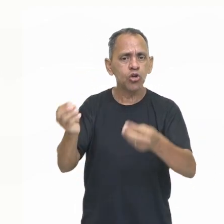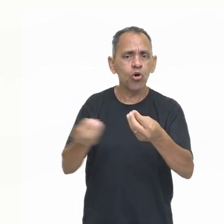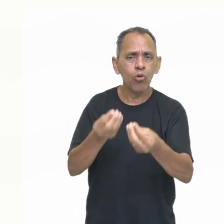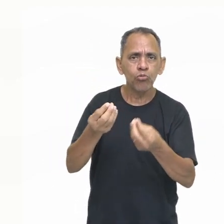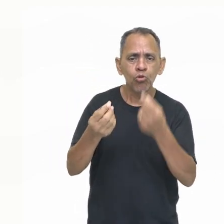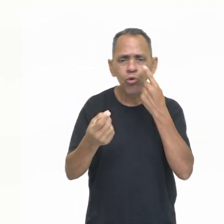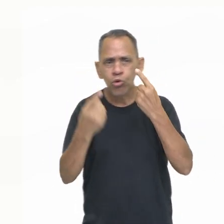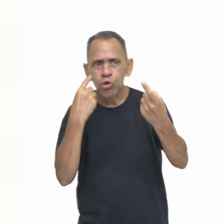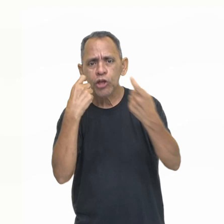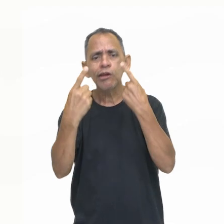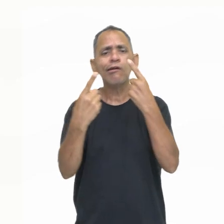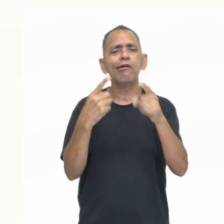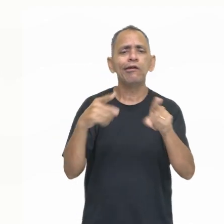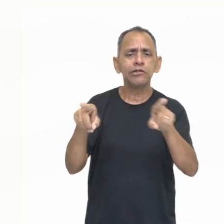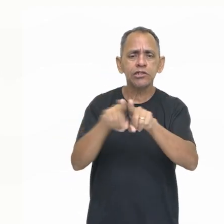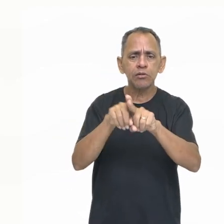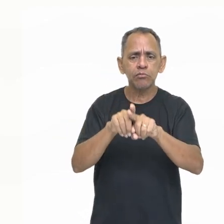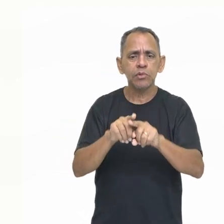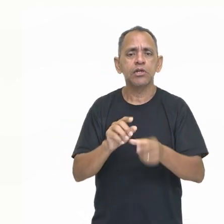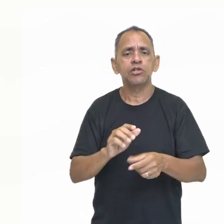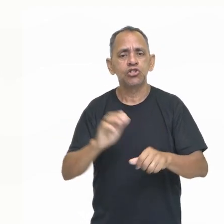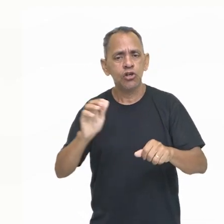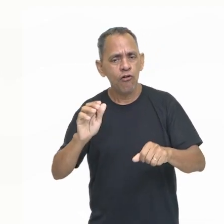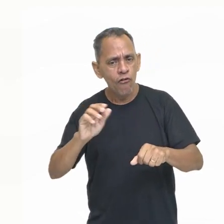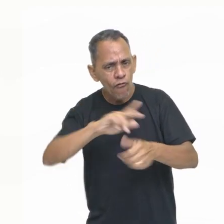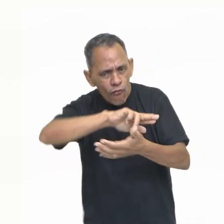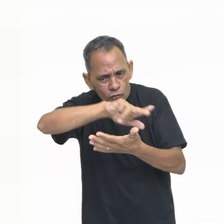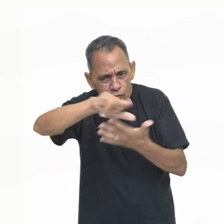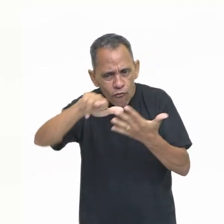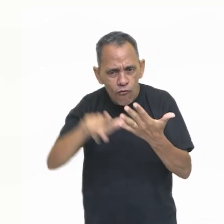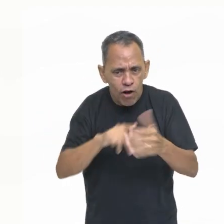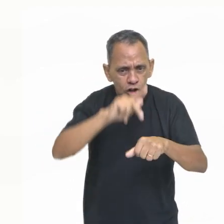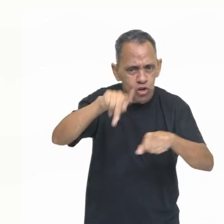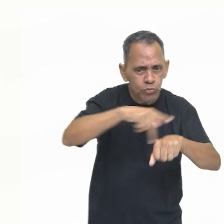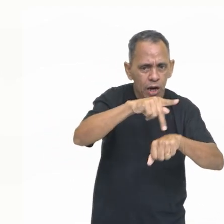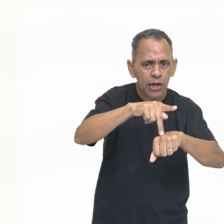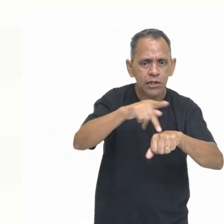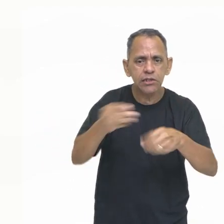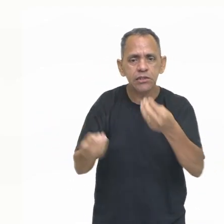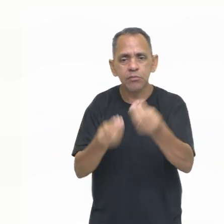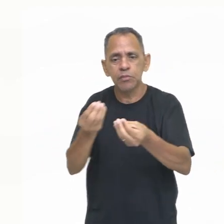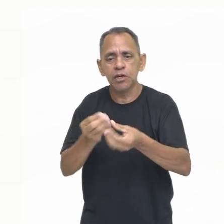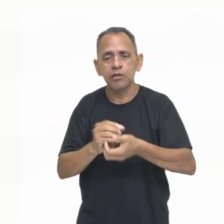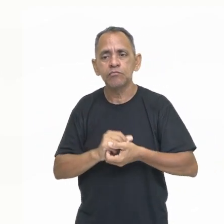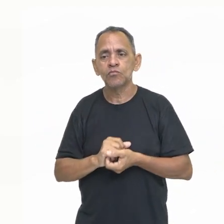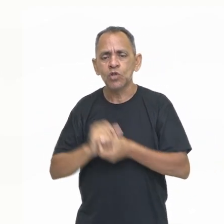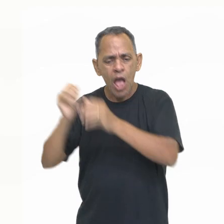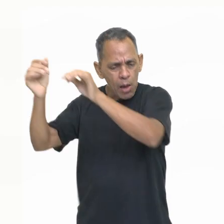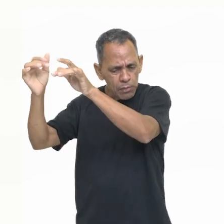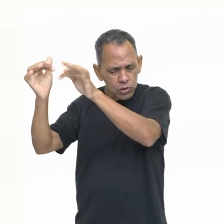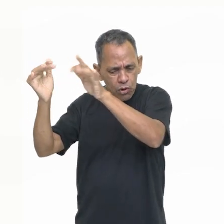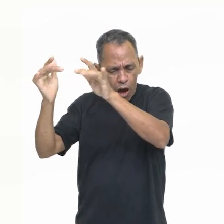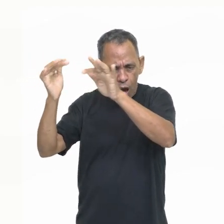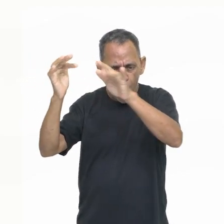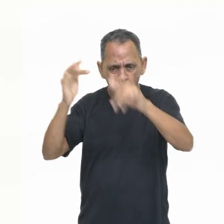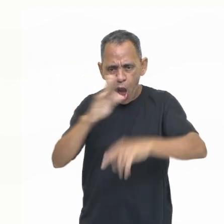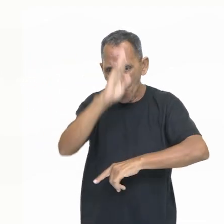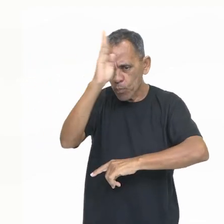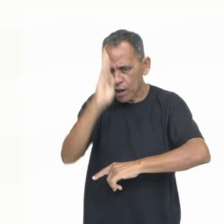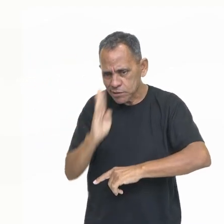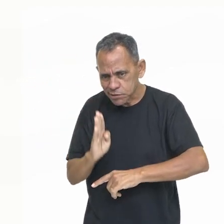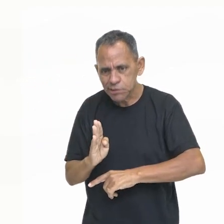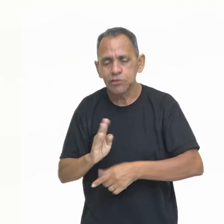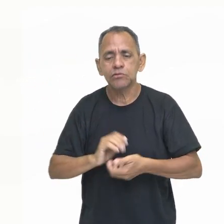principais centros econômicos internacionais, como uma maneira de viabilizar o acesso